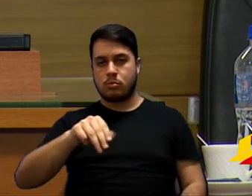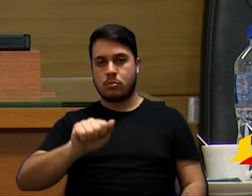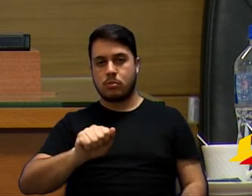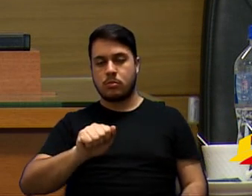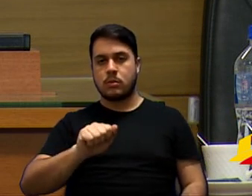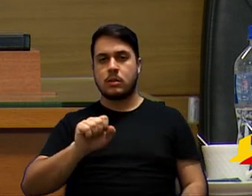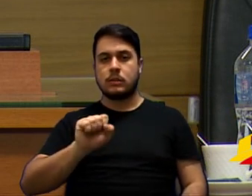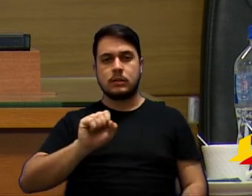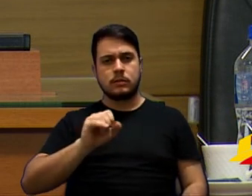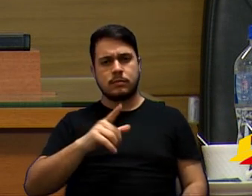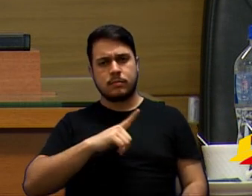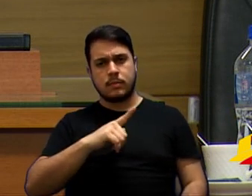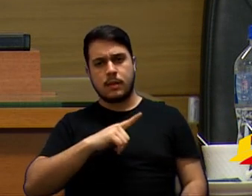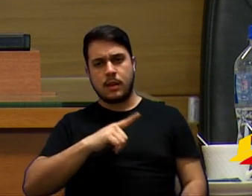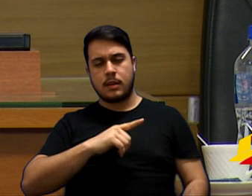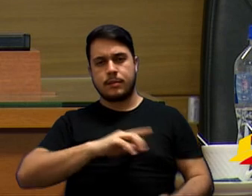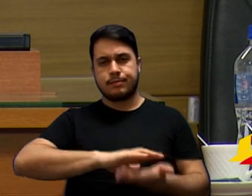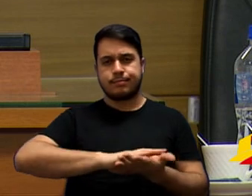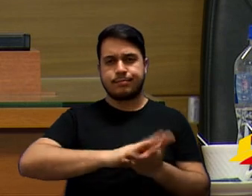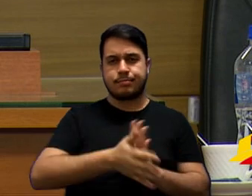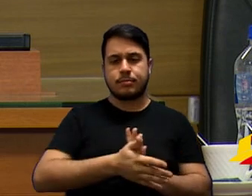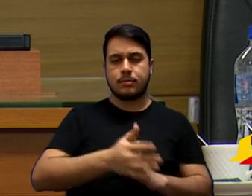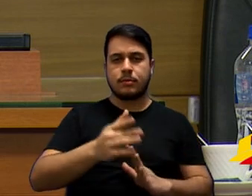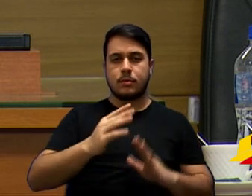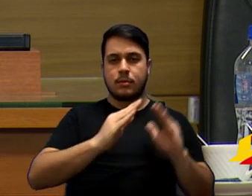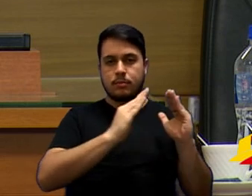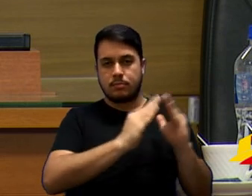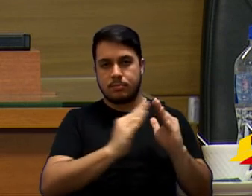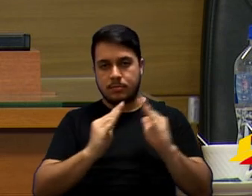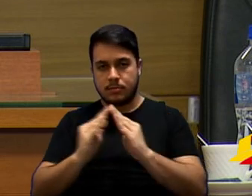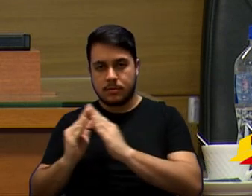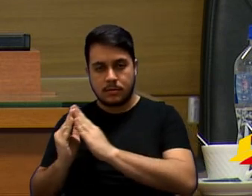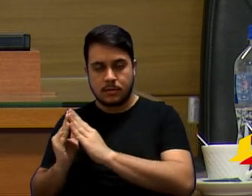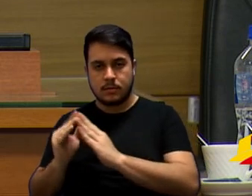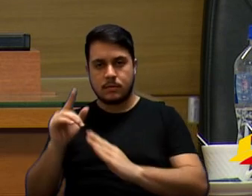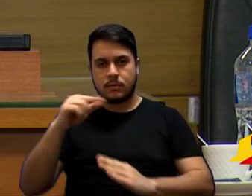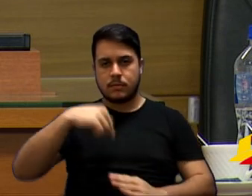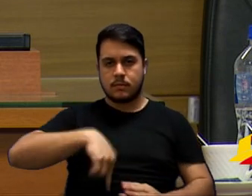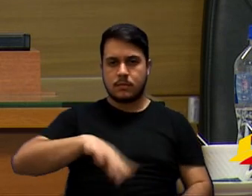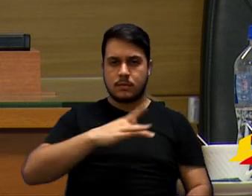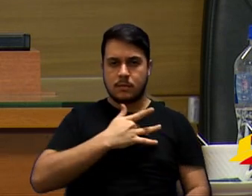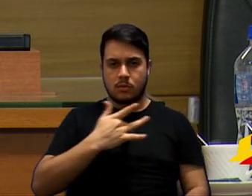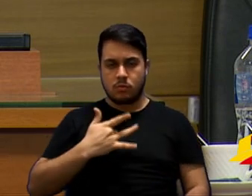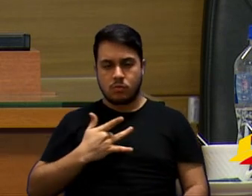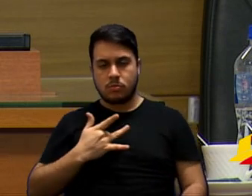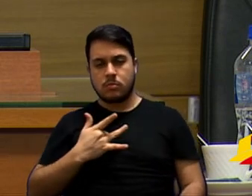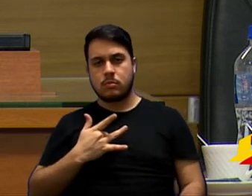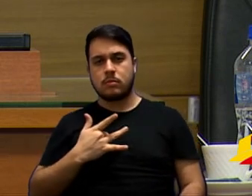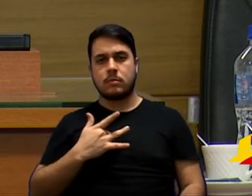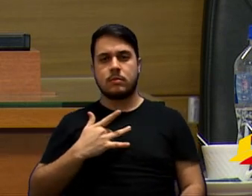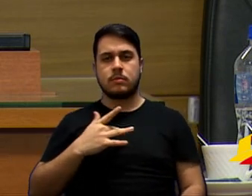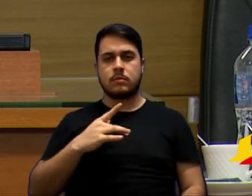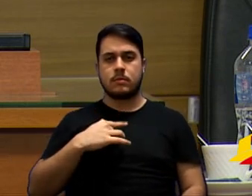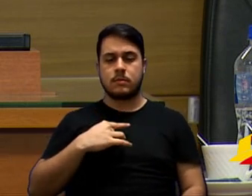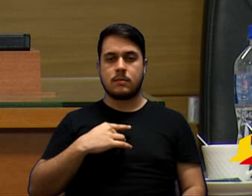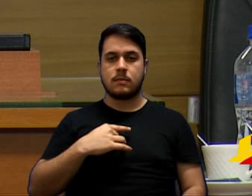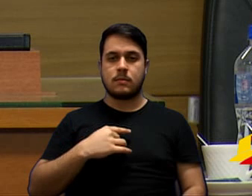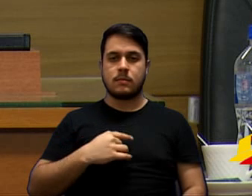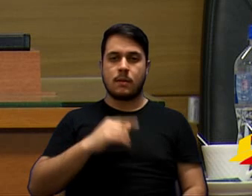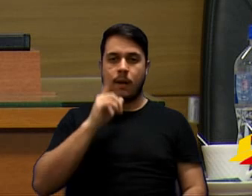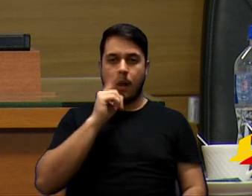ou não impacto de vizinhança que mais do que oportuno esse saúde insa pública no atual momento que nós vivemos um racionamento de